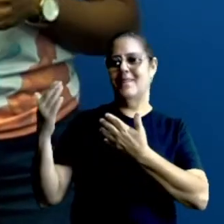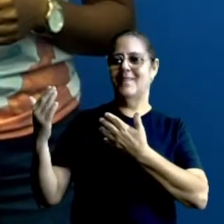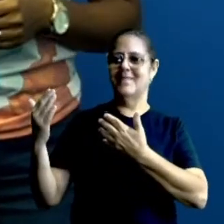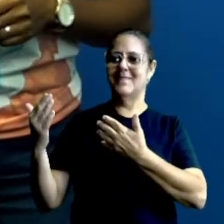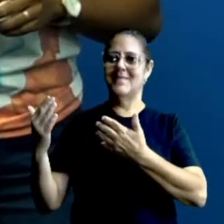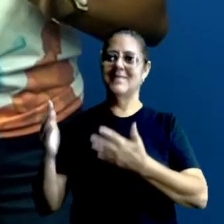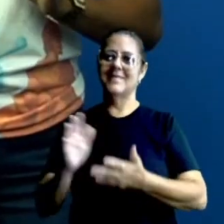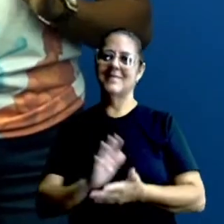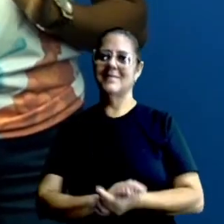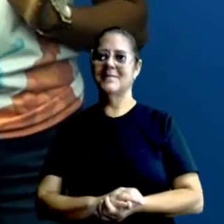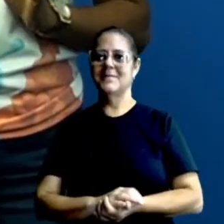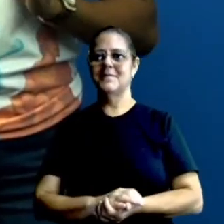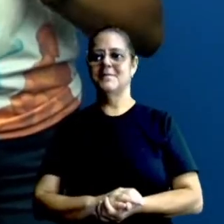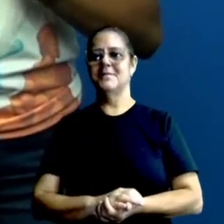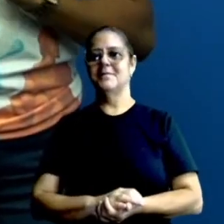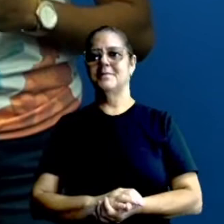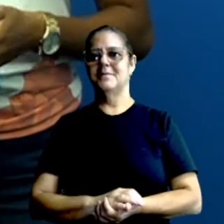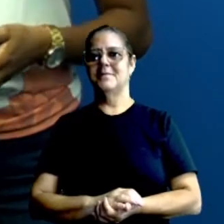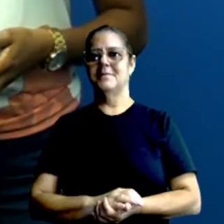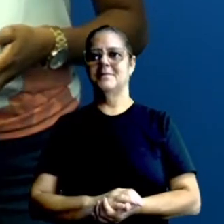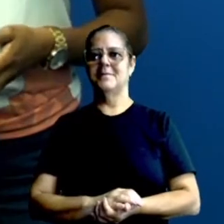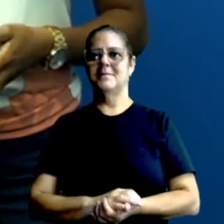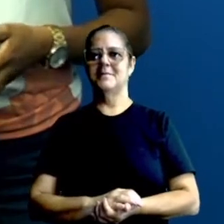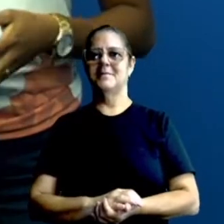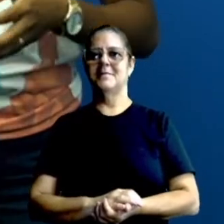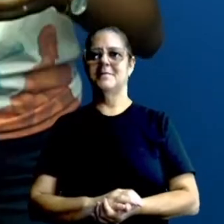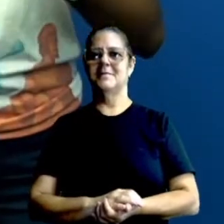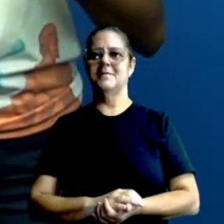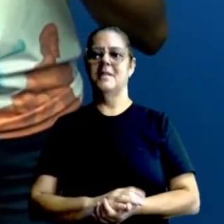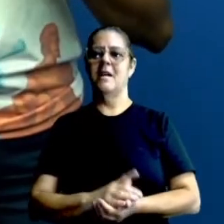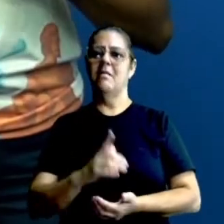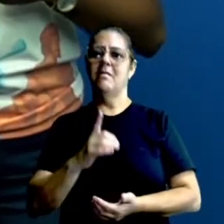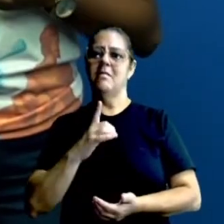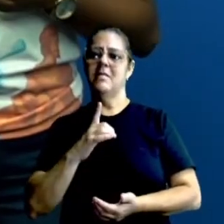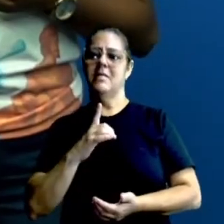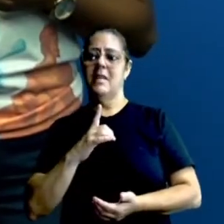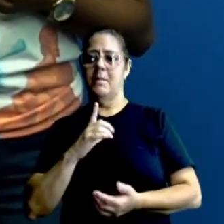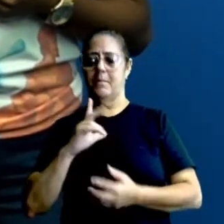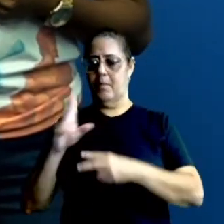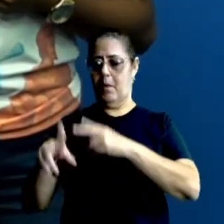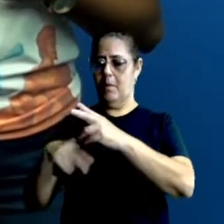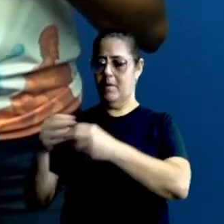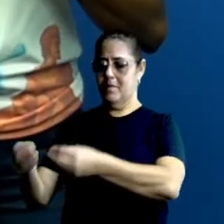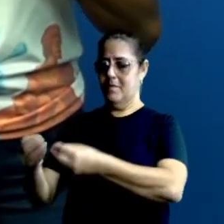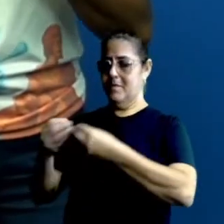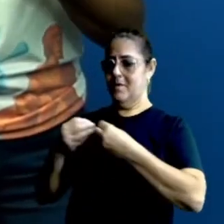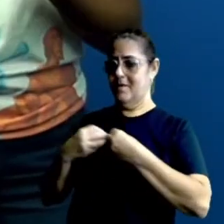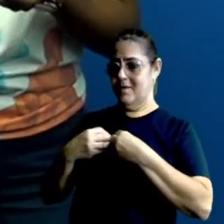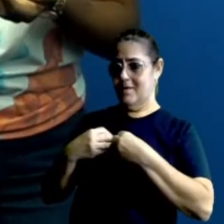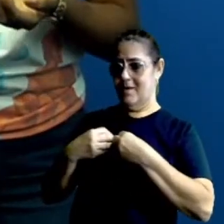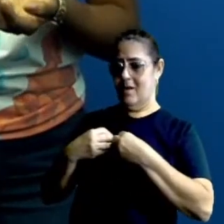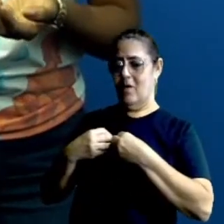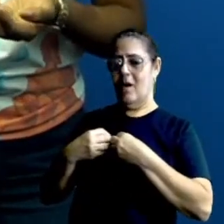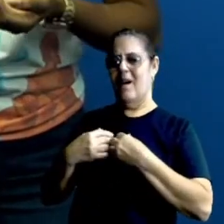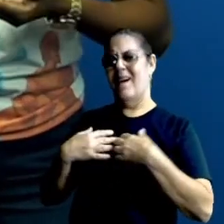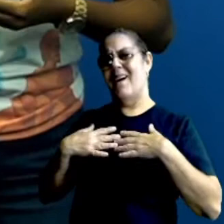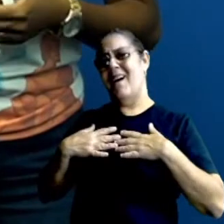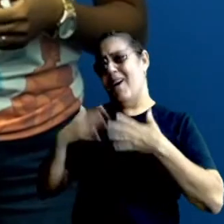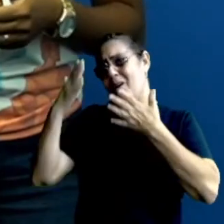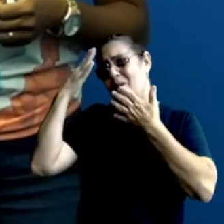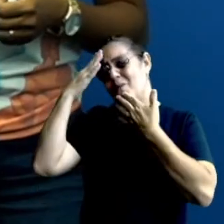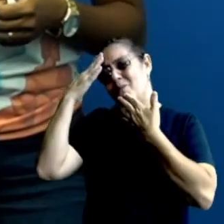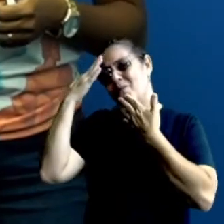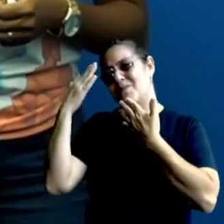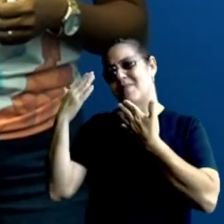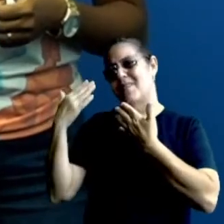informalidade também temos em wellcan então se você ganha um presente de alguém a tua resposta aí